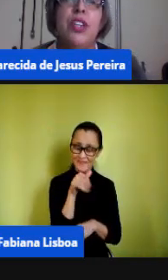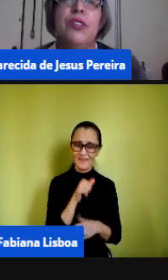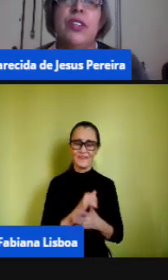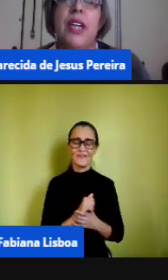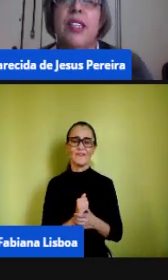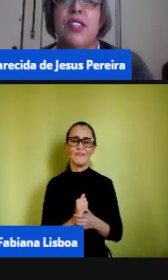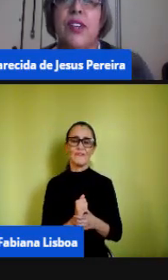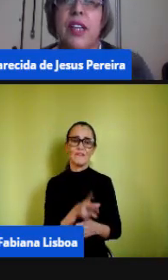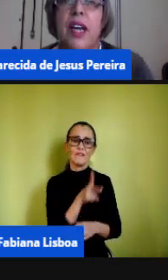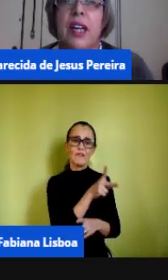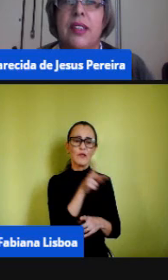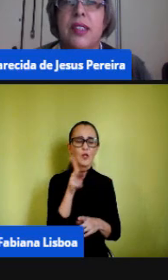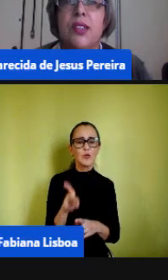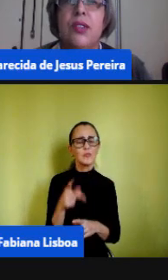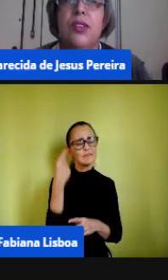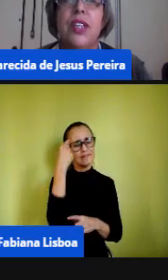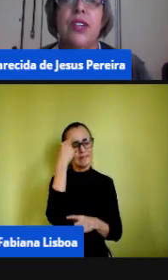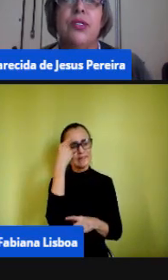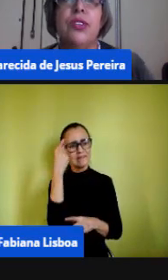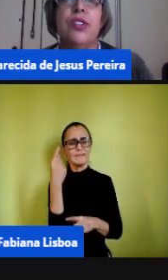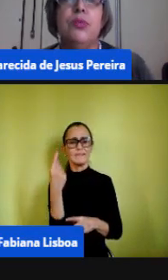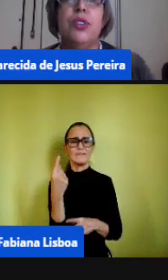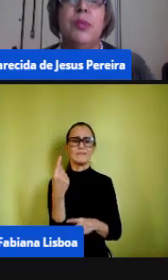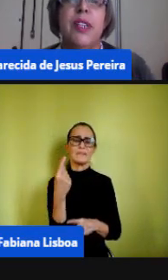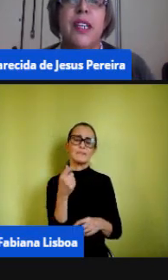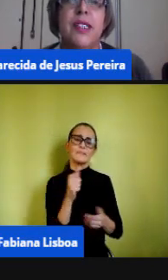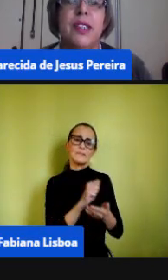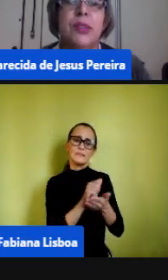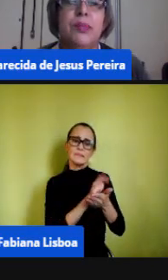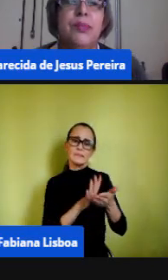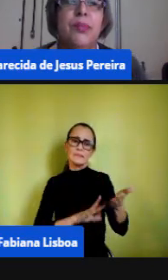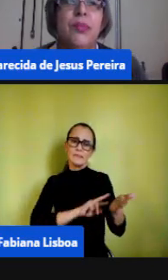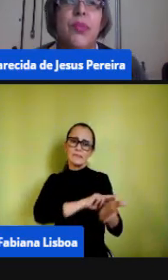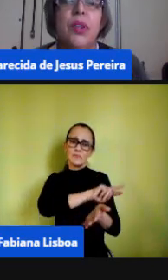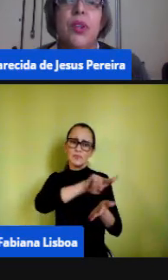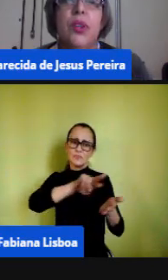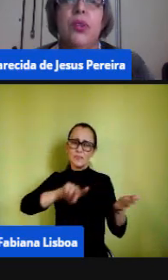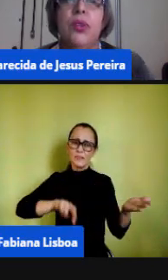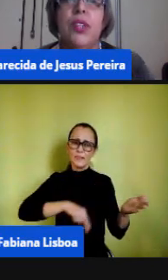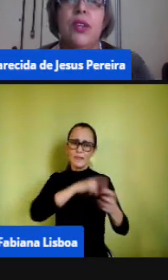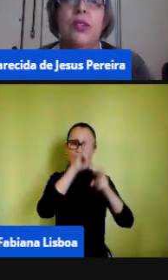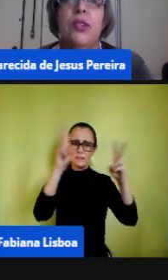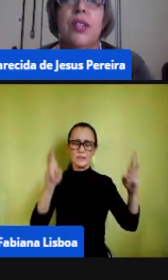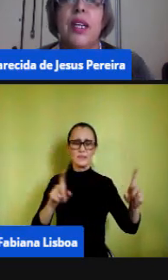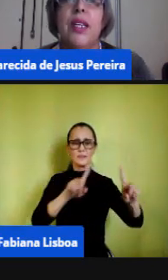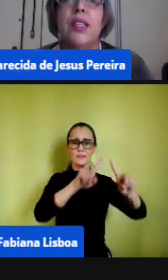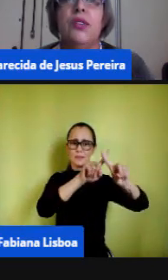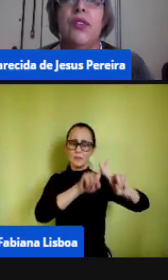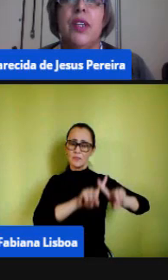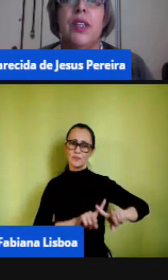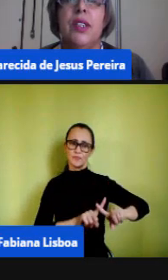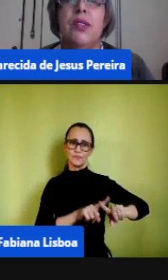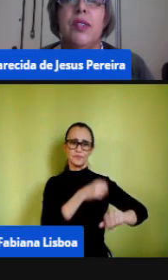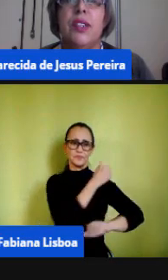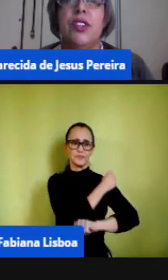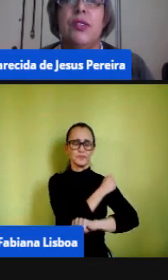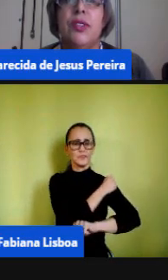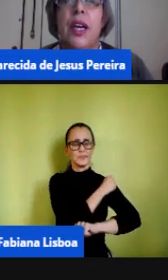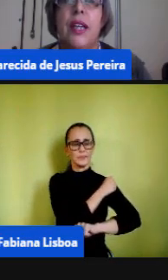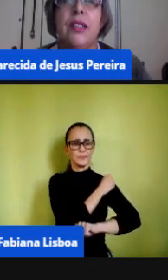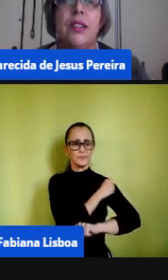elabora atividades variadas com conteúdos de multiplicação. Os alunos resolverão